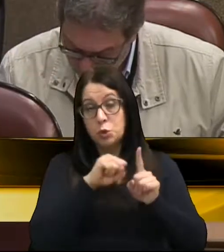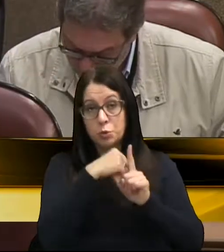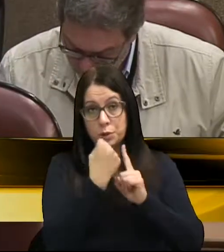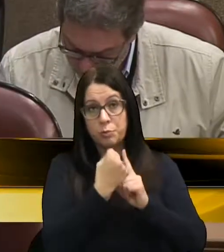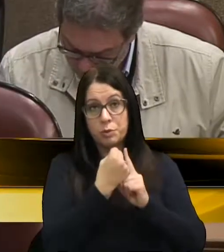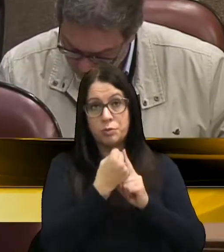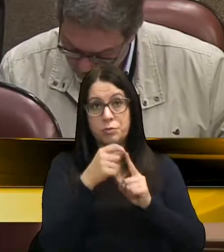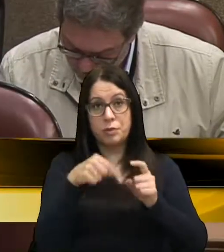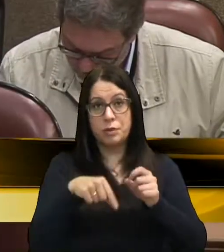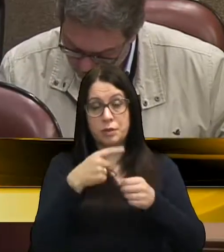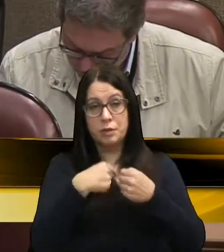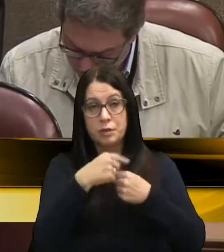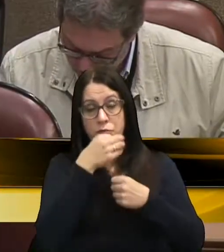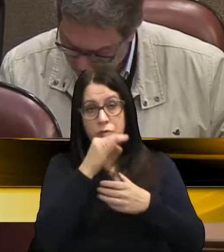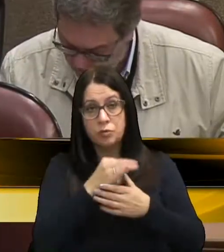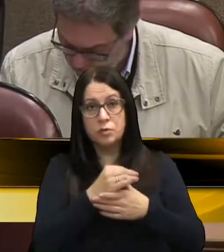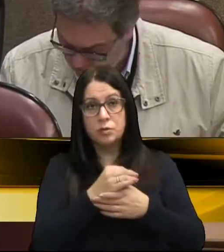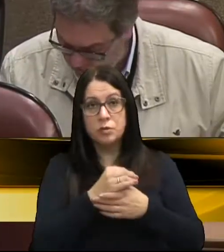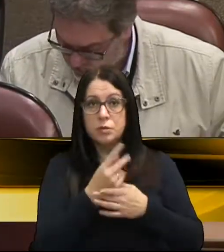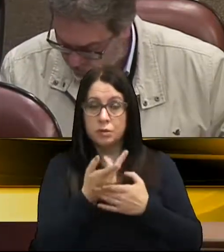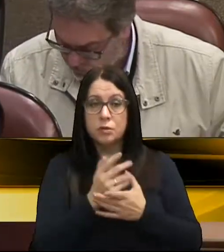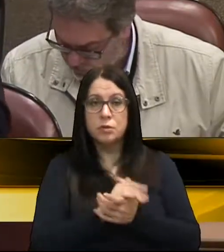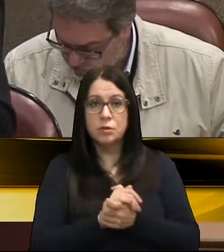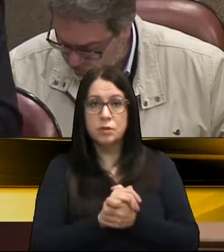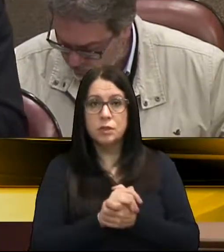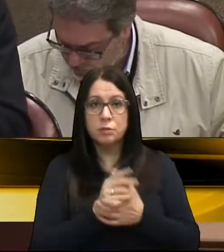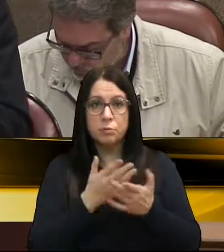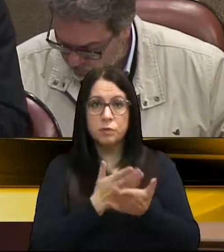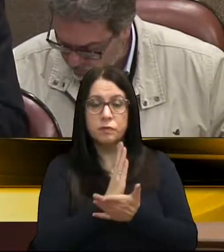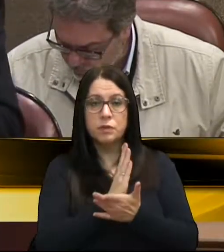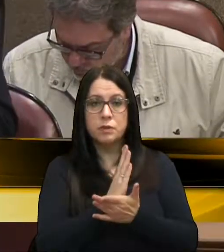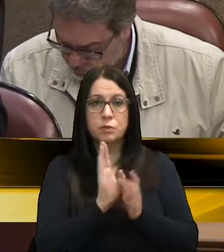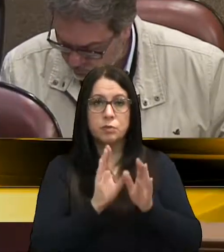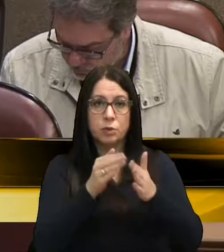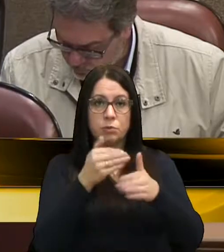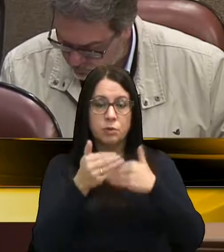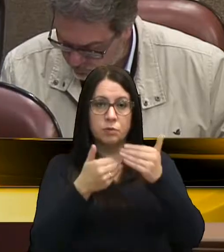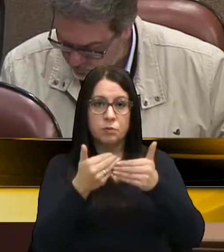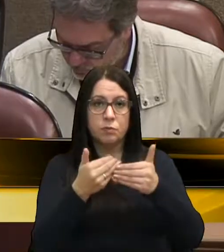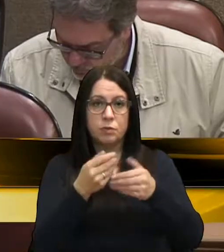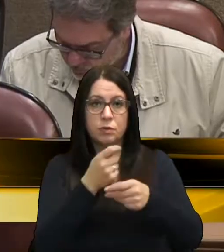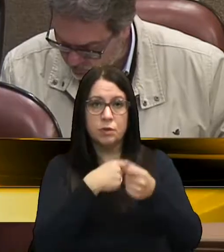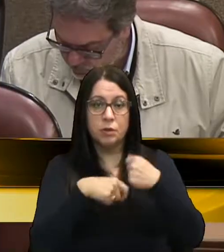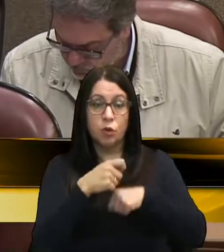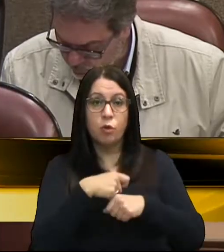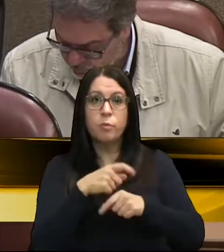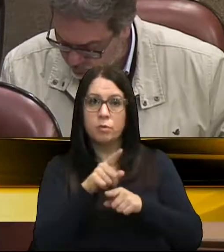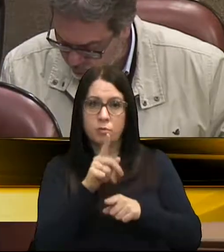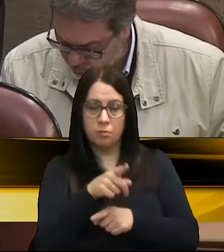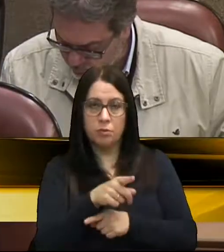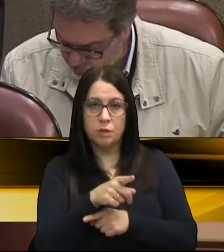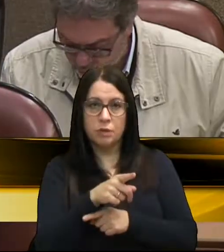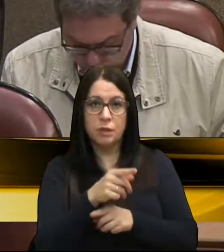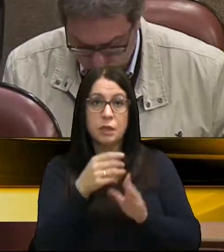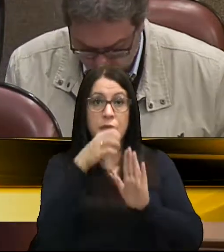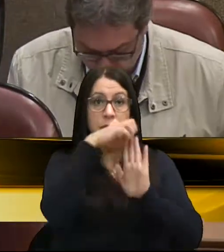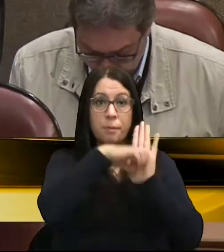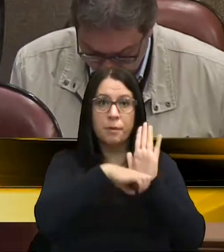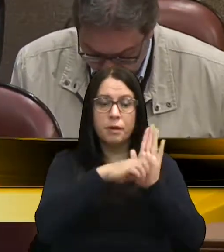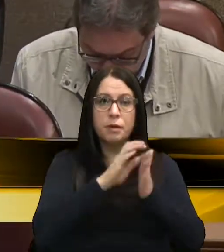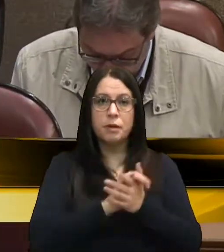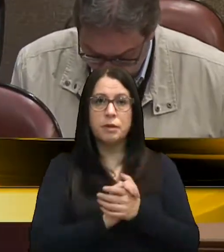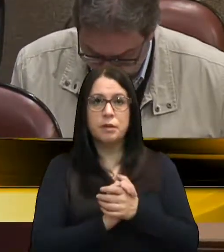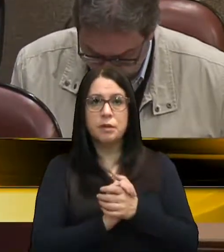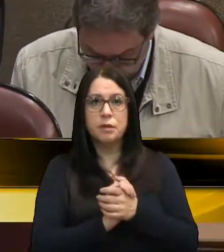socialmente o nosso município. E, nesse sentido, aprovamos, enquanto Comissão de Desenvolvimento Econômico, esta emenda